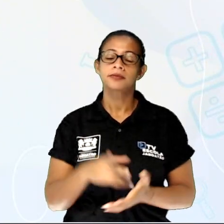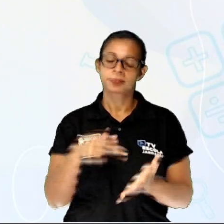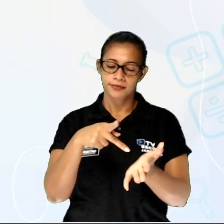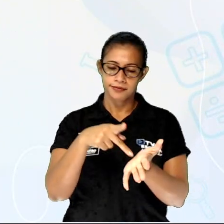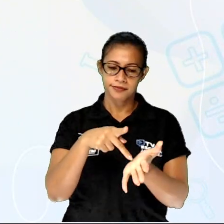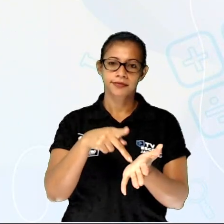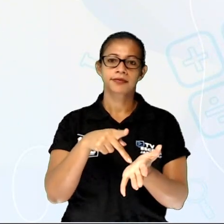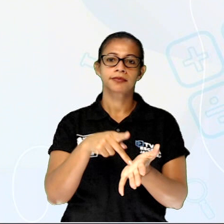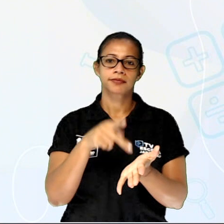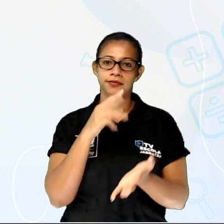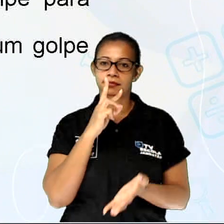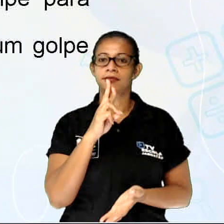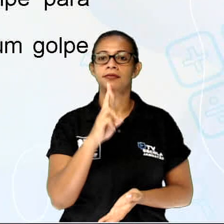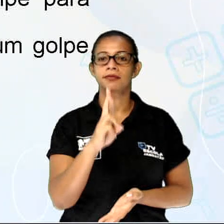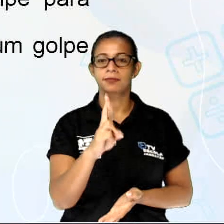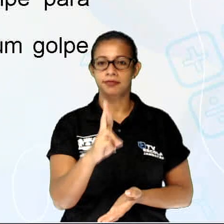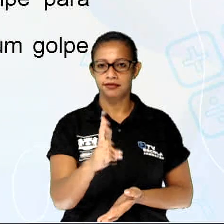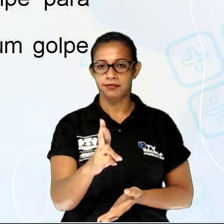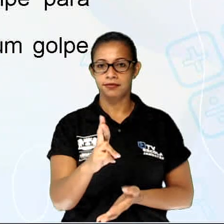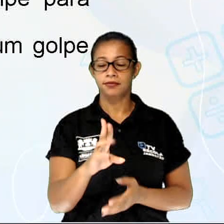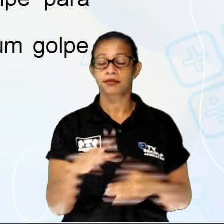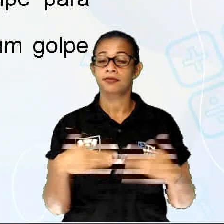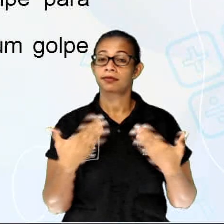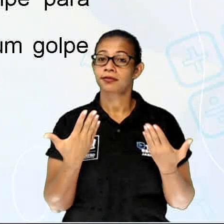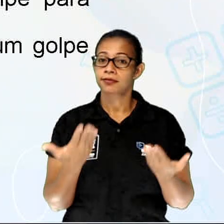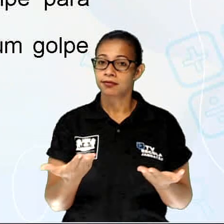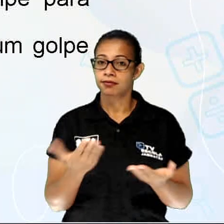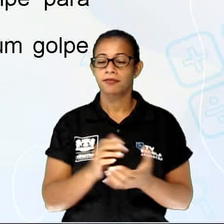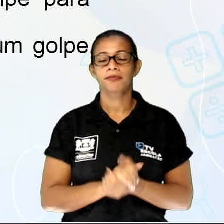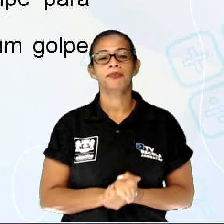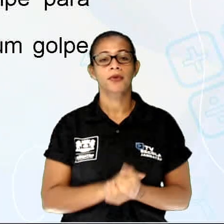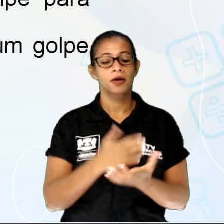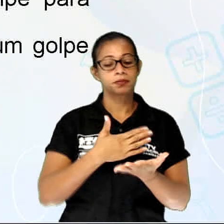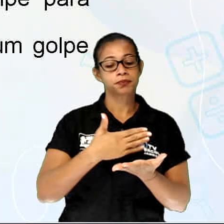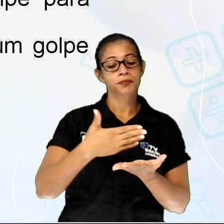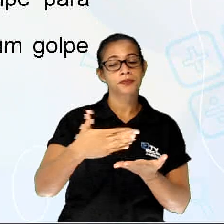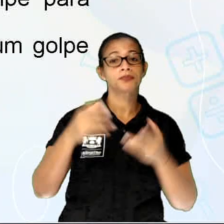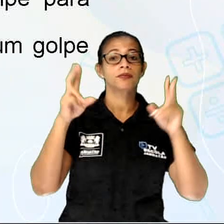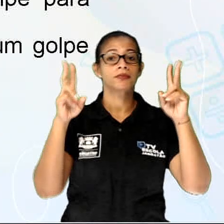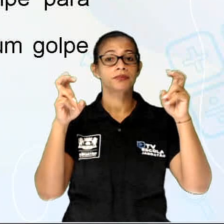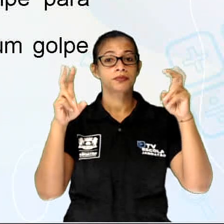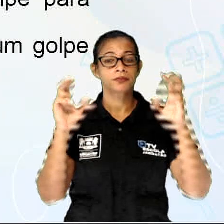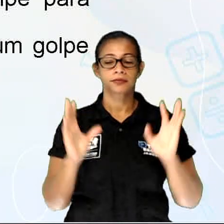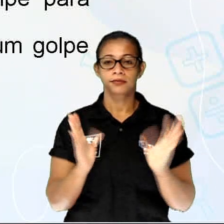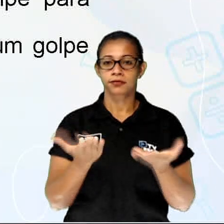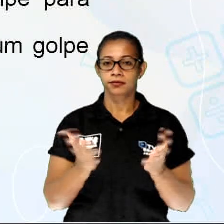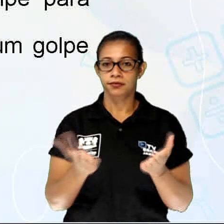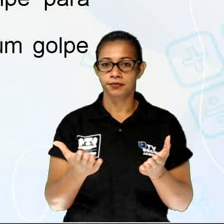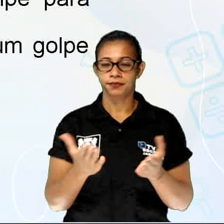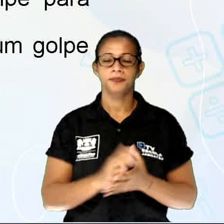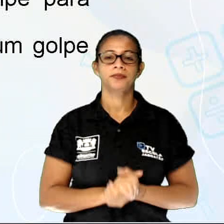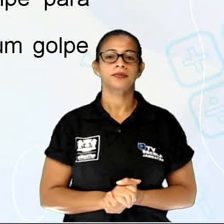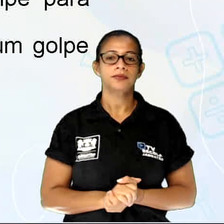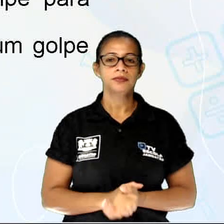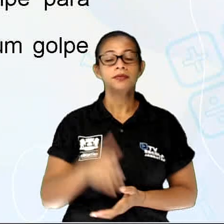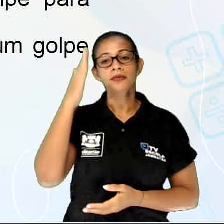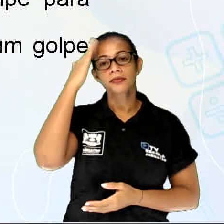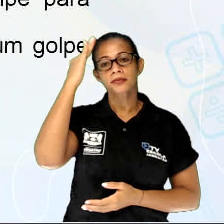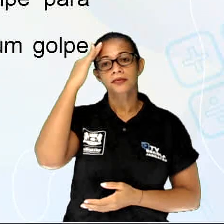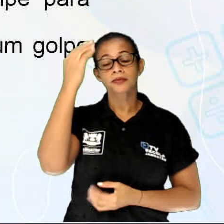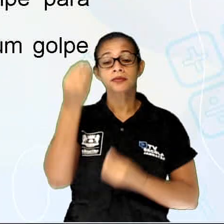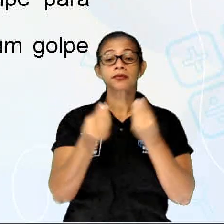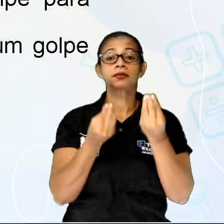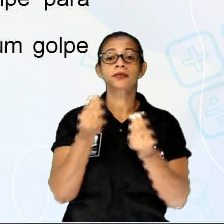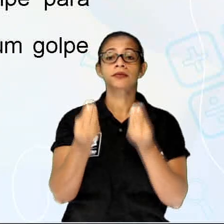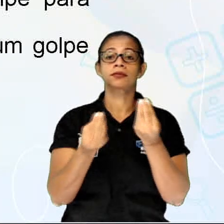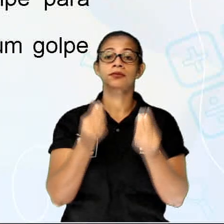Verdadeiro. Então, gente, vamos começar agora, de fato, o tema da nossa aula. Vamos entender como é que